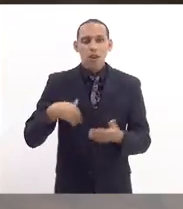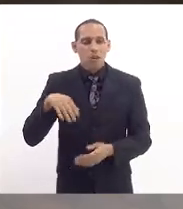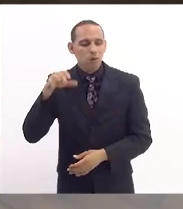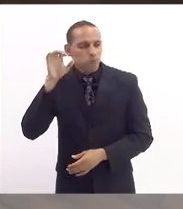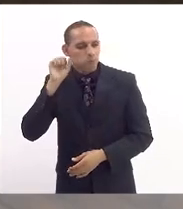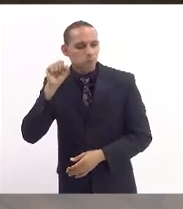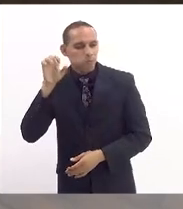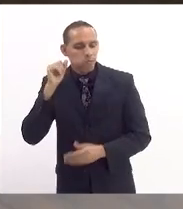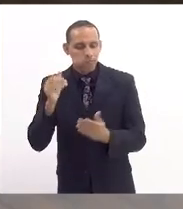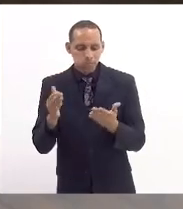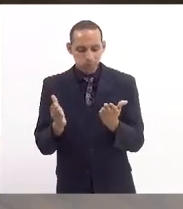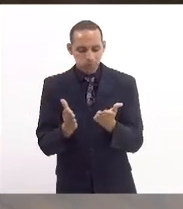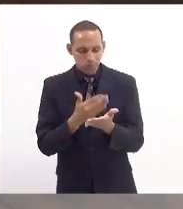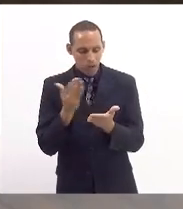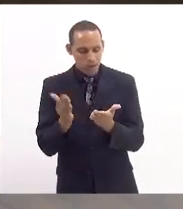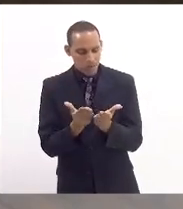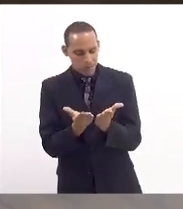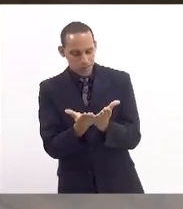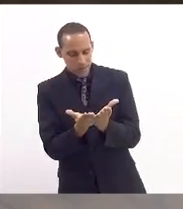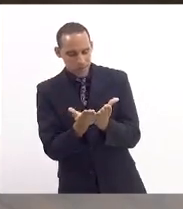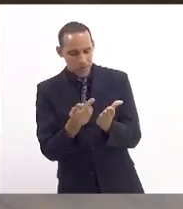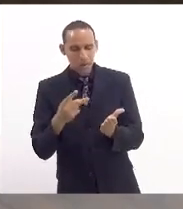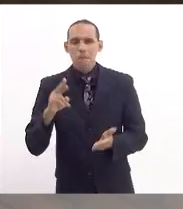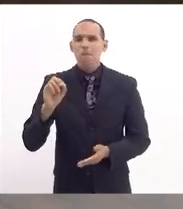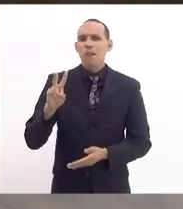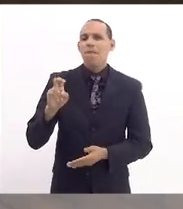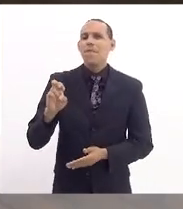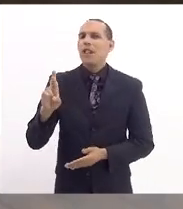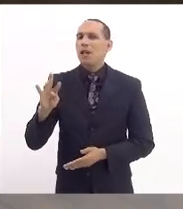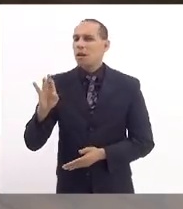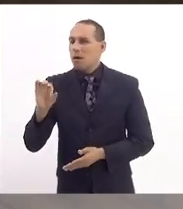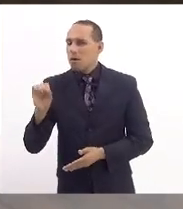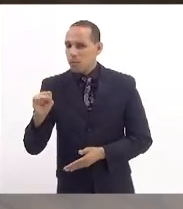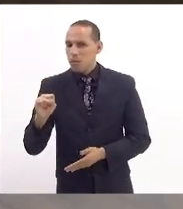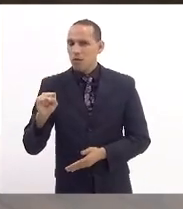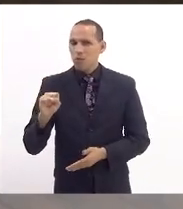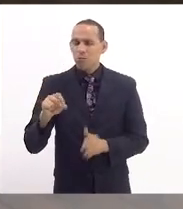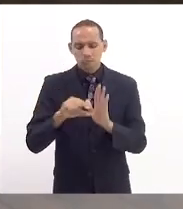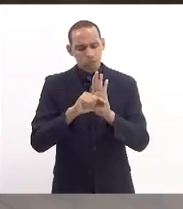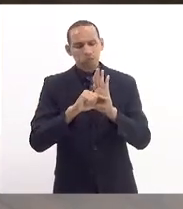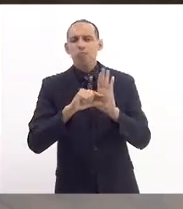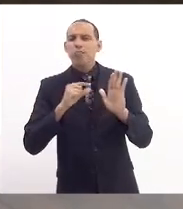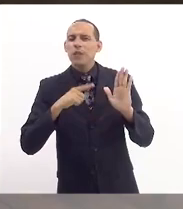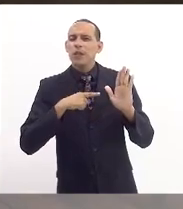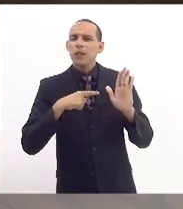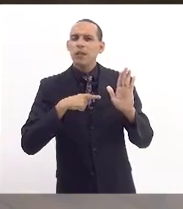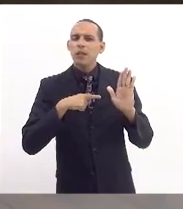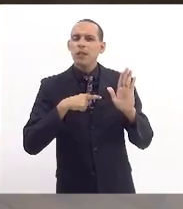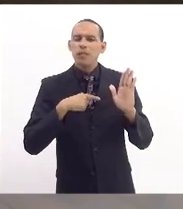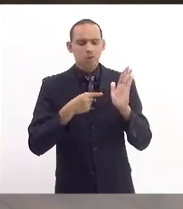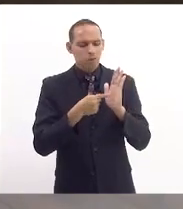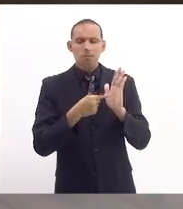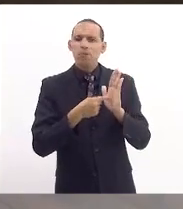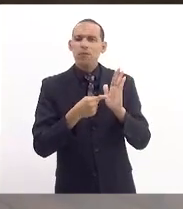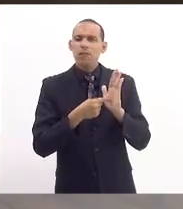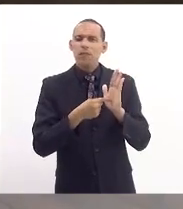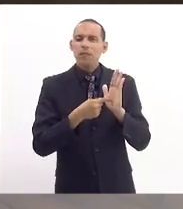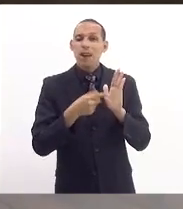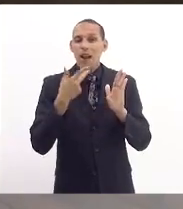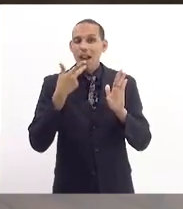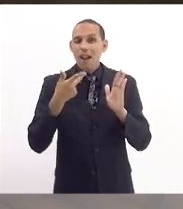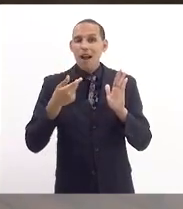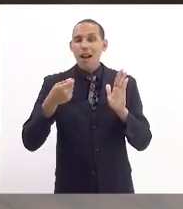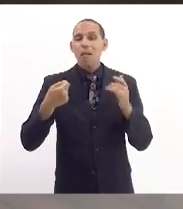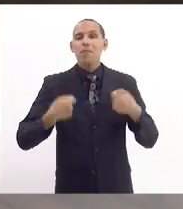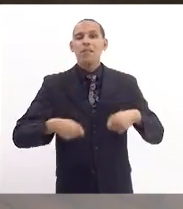hoje é um versículo bem importante e a gente precisa de sabedoria